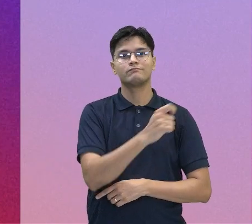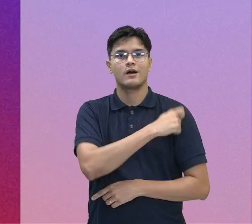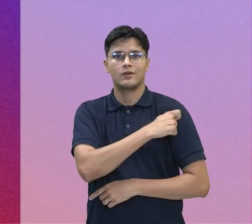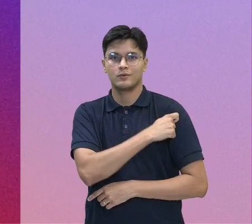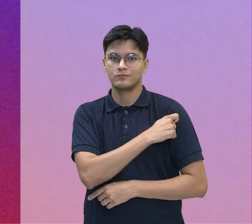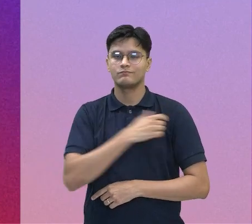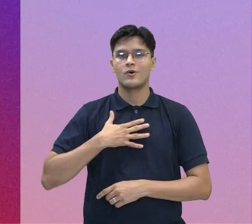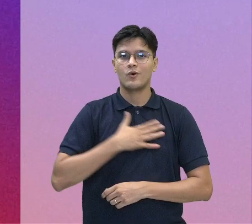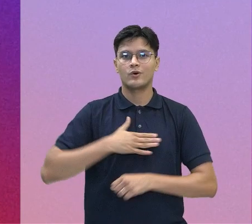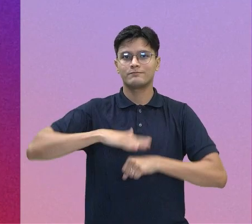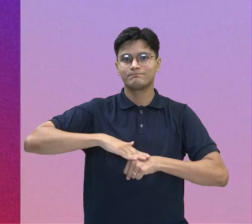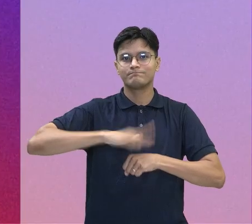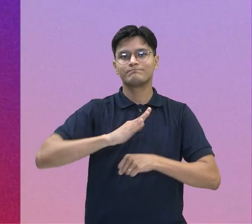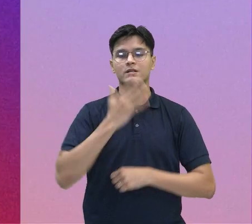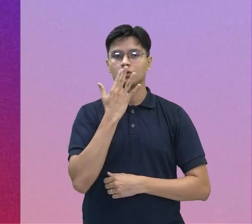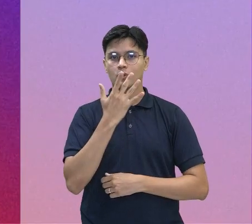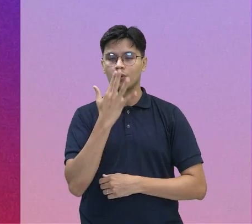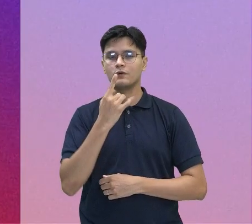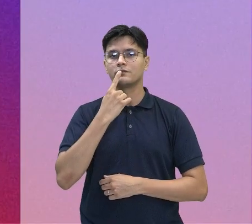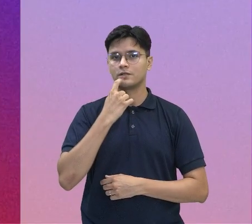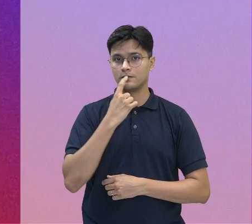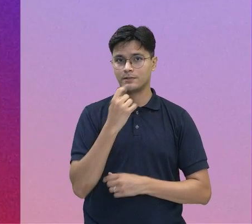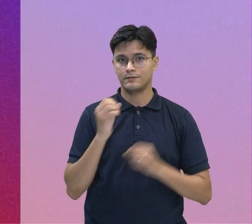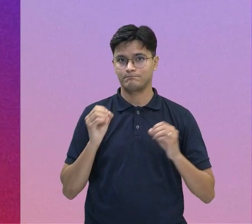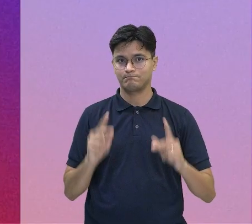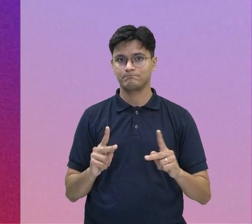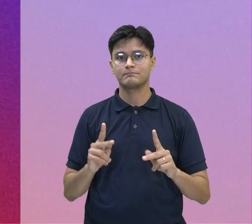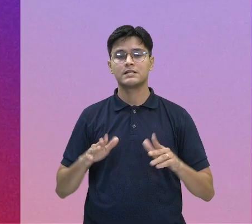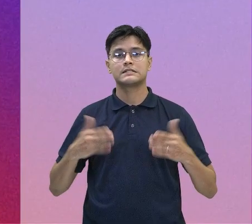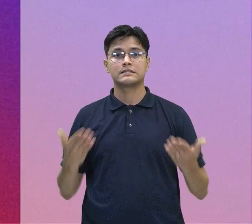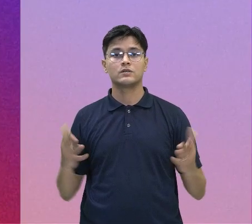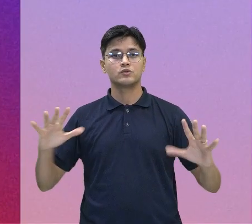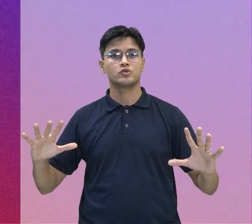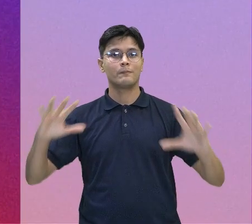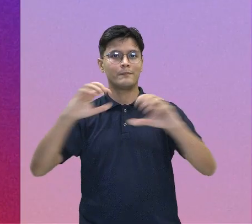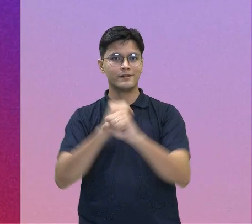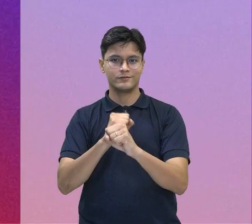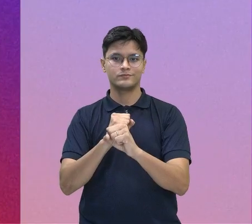cor vermelha, tá? Então, somando aí